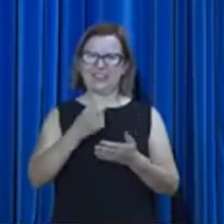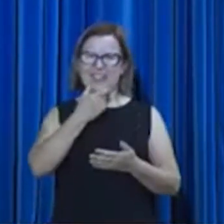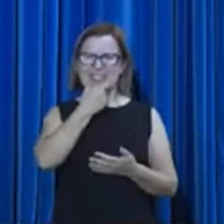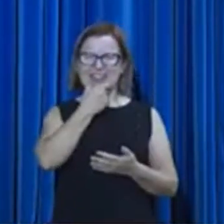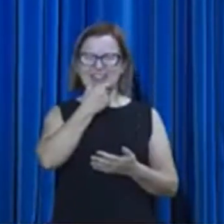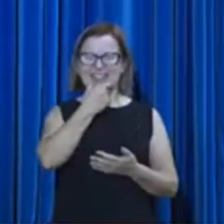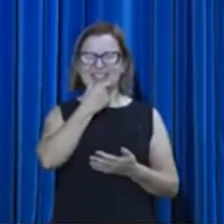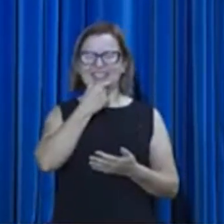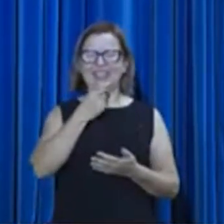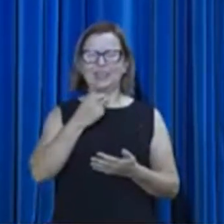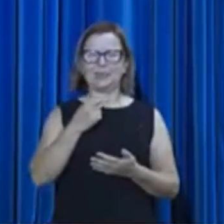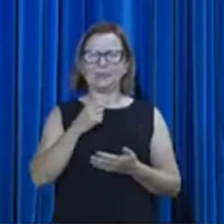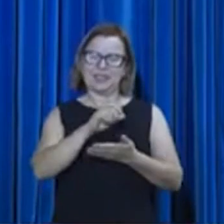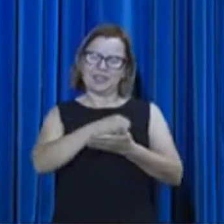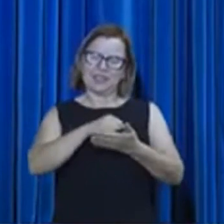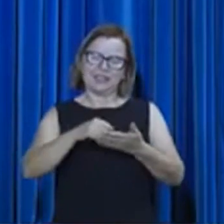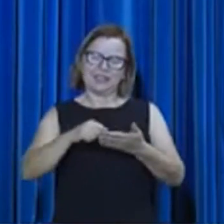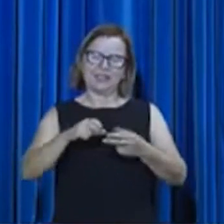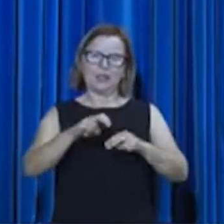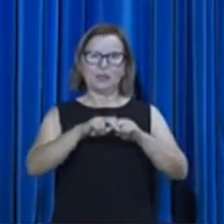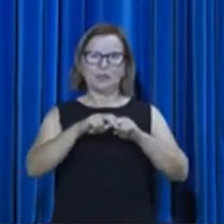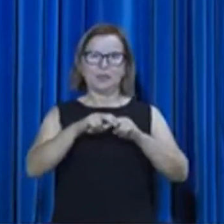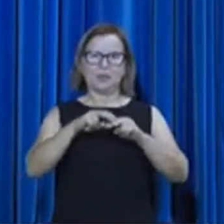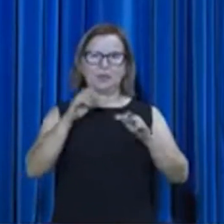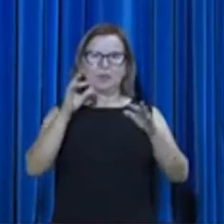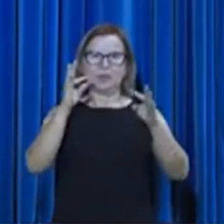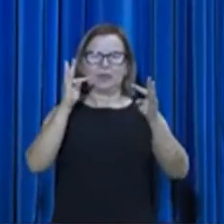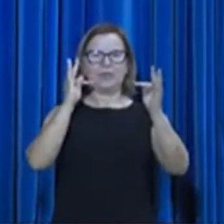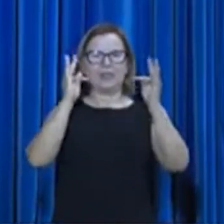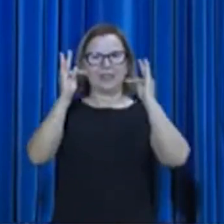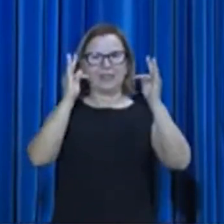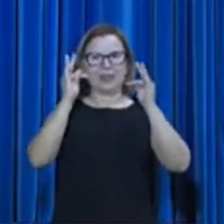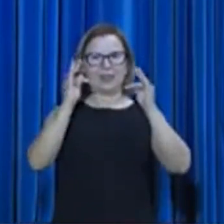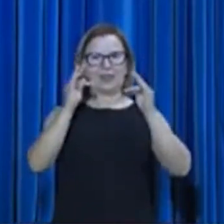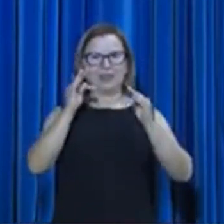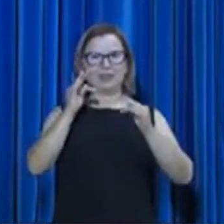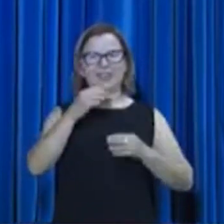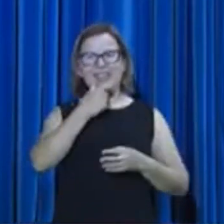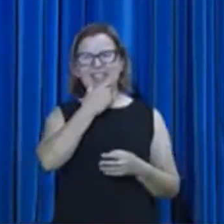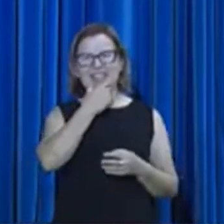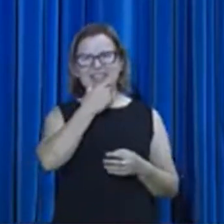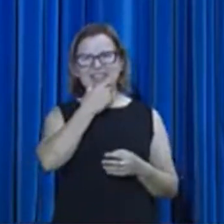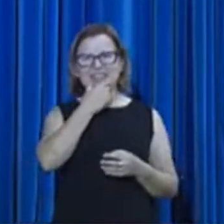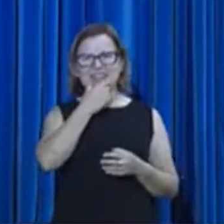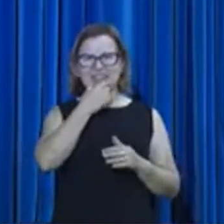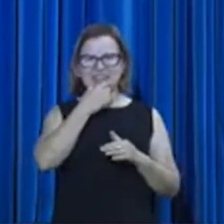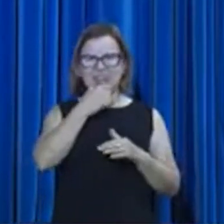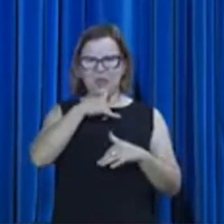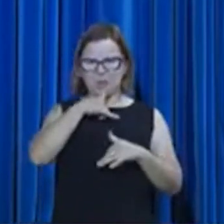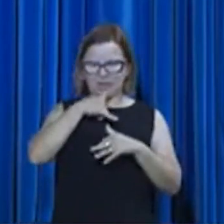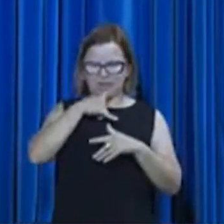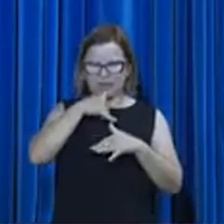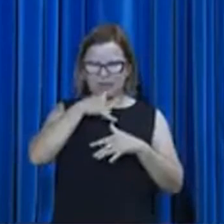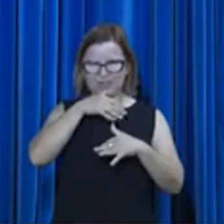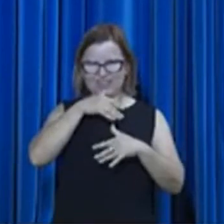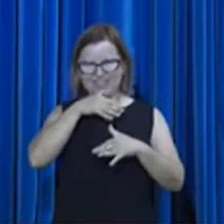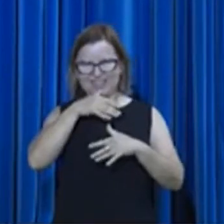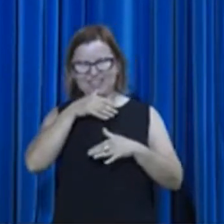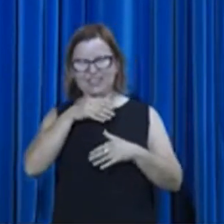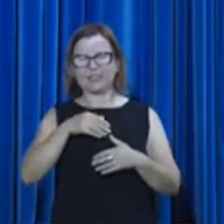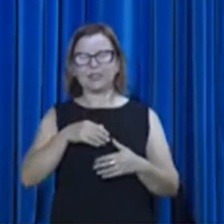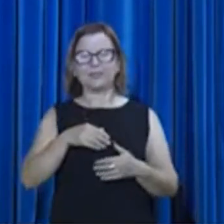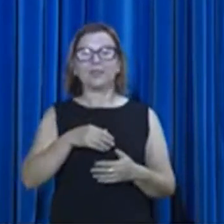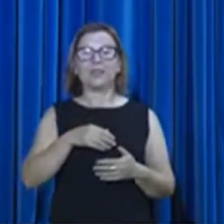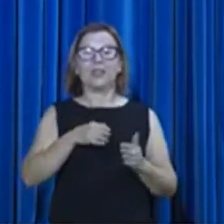ele foi formulado por teólogos ingleses e escoceses da Assembleia de Westminster no século